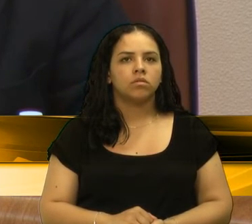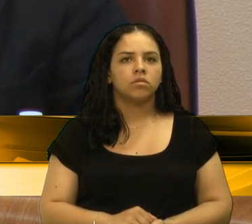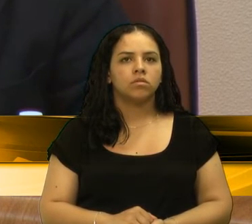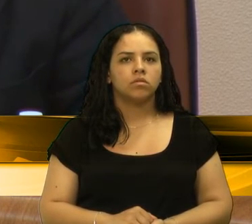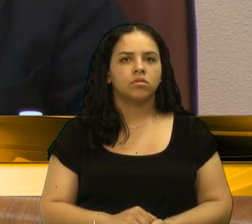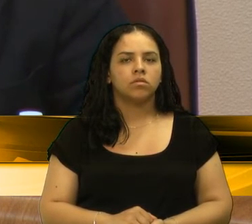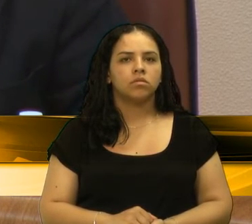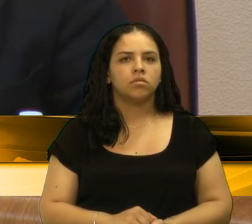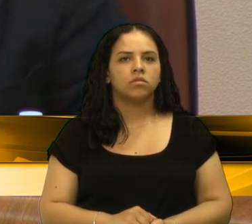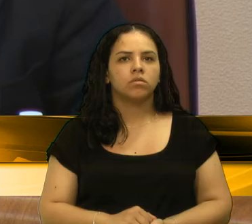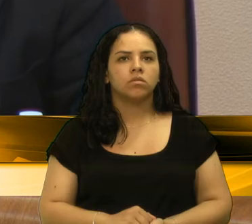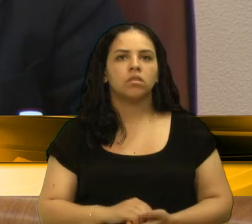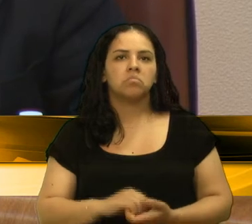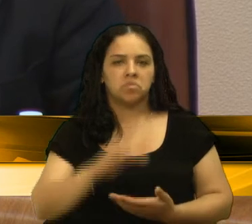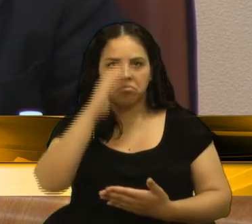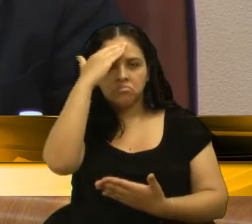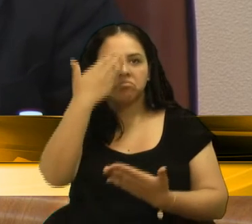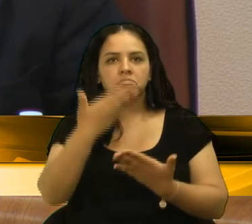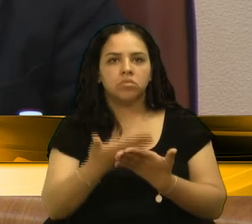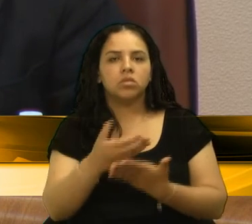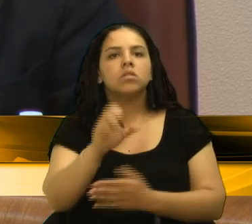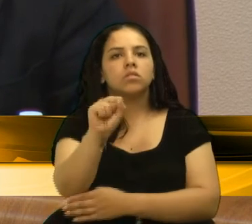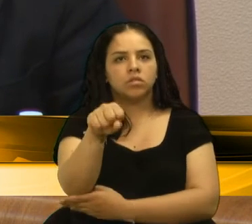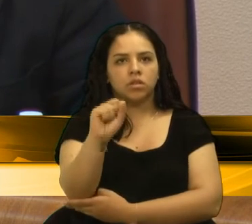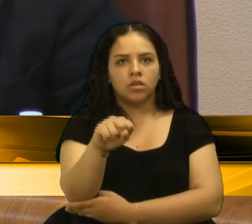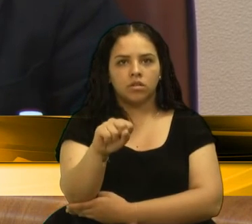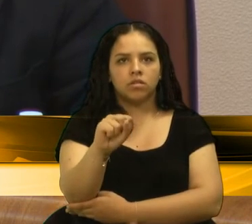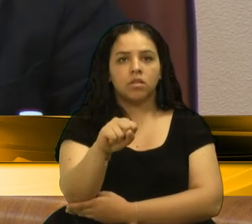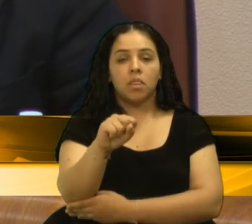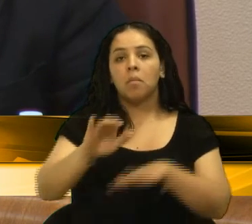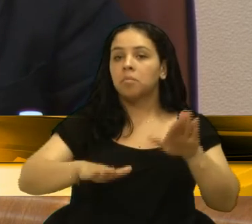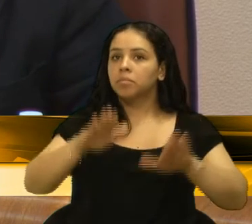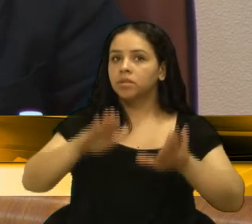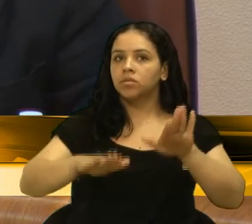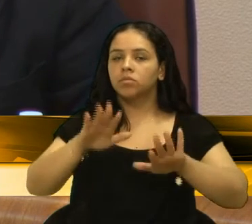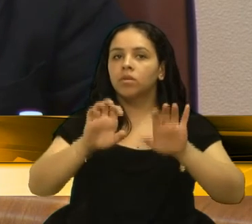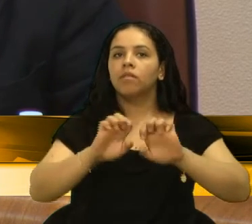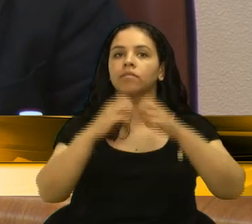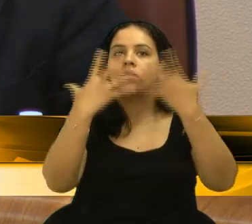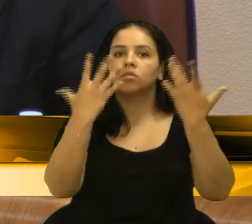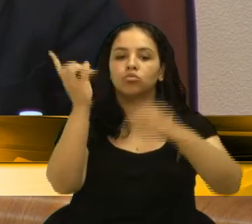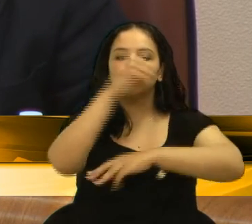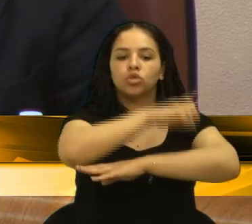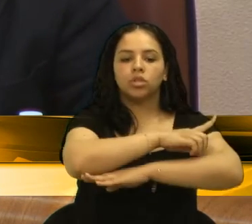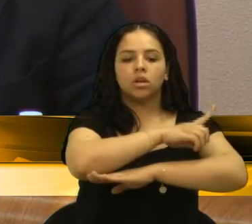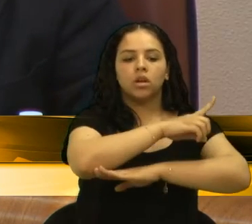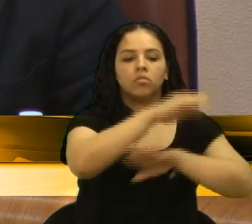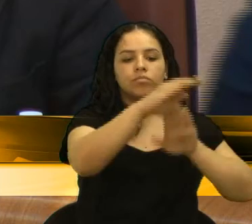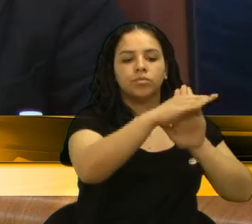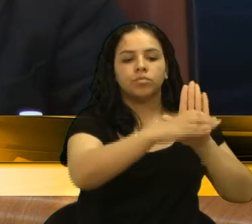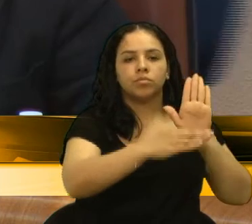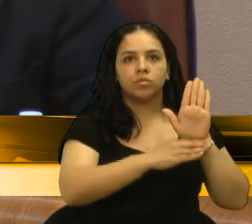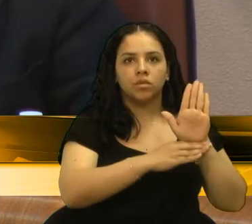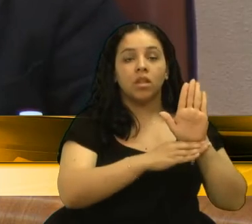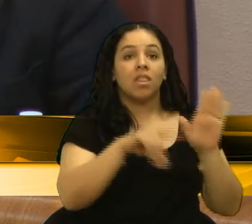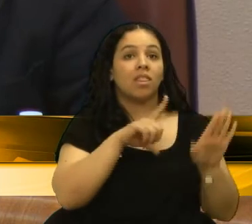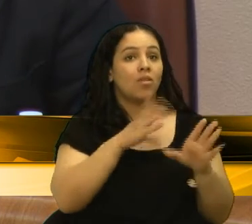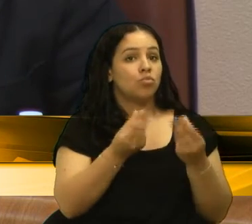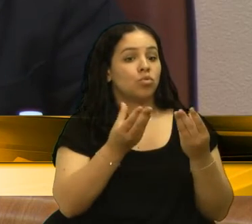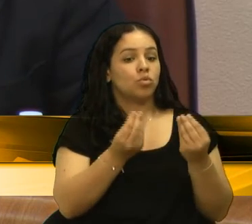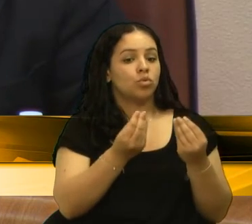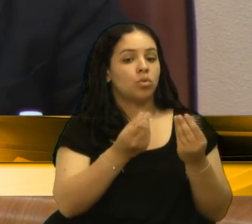Senhora Mirângela Rossi, com certeza, dependendo do evento, dependendo da data e da programação de estrutura. Muitos eventos têm custo de